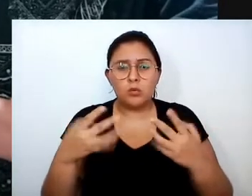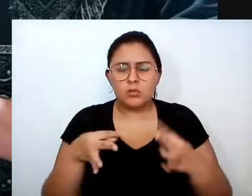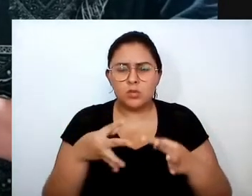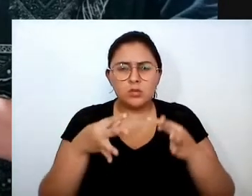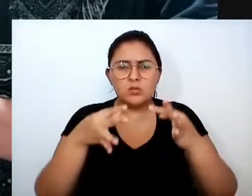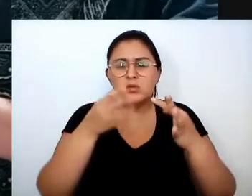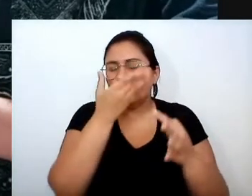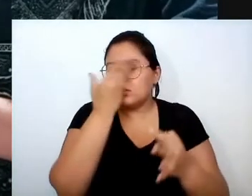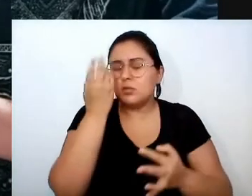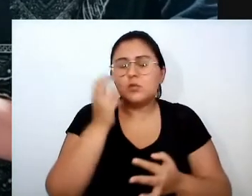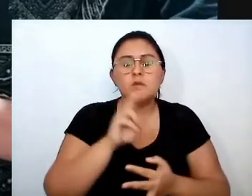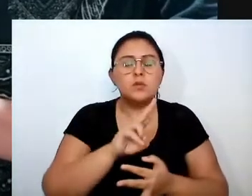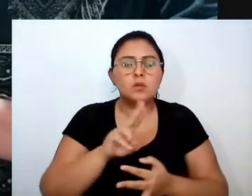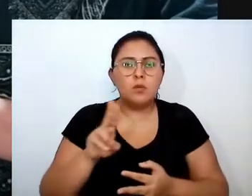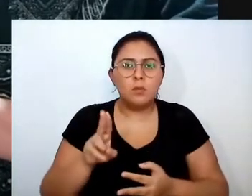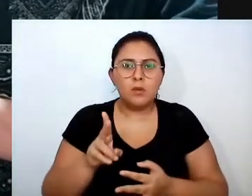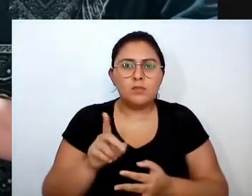agora.